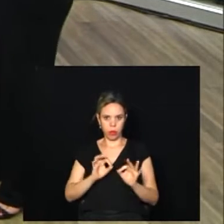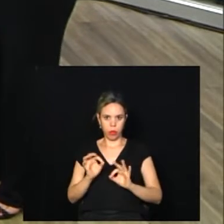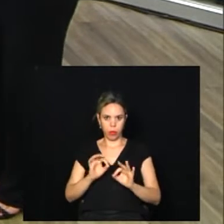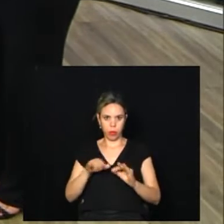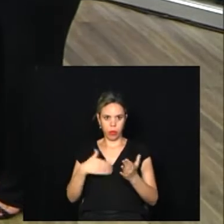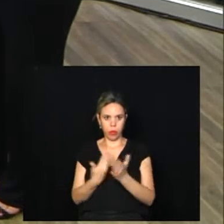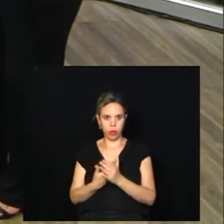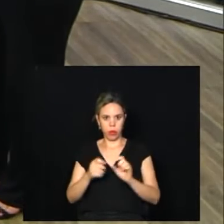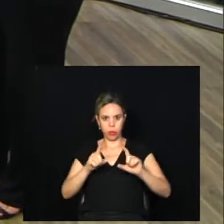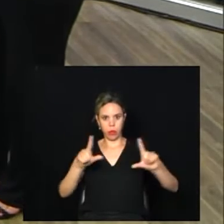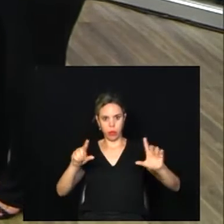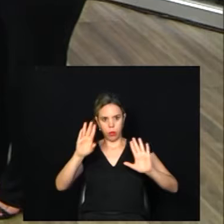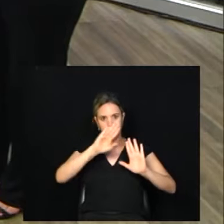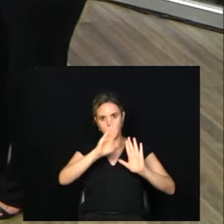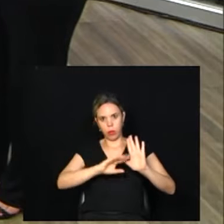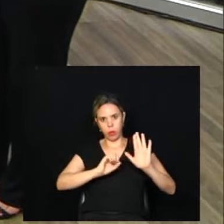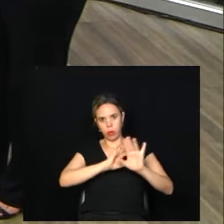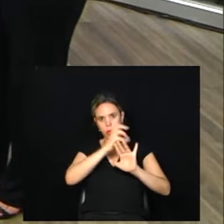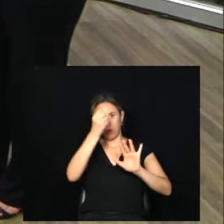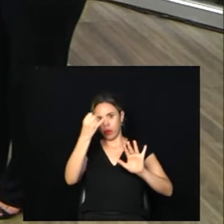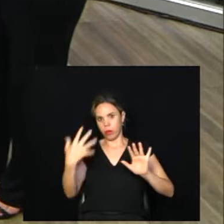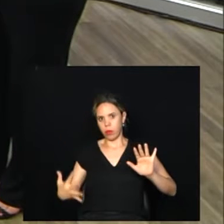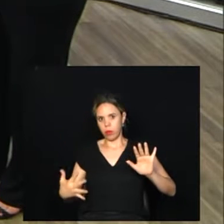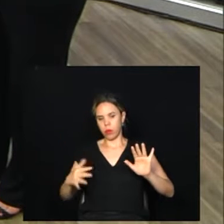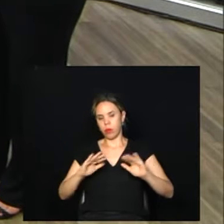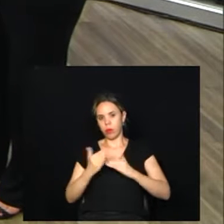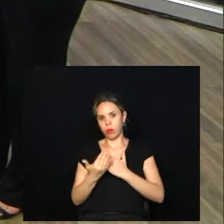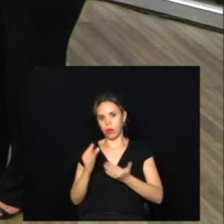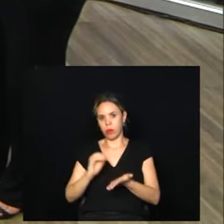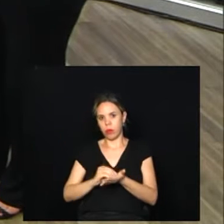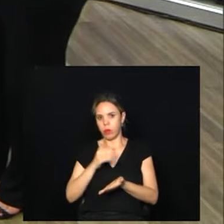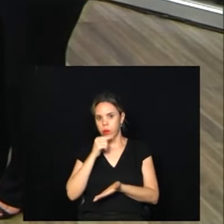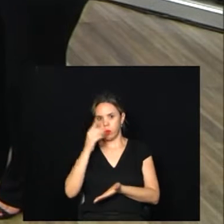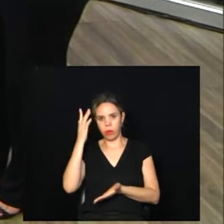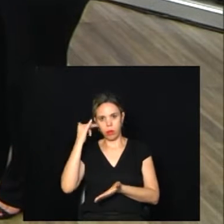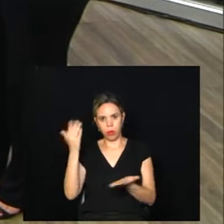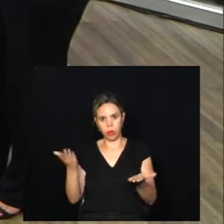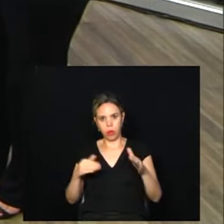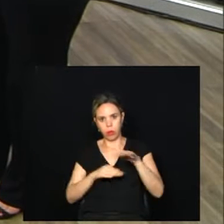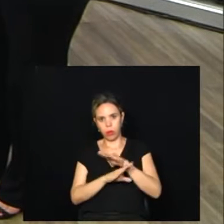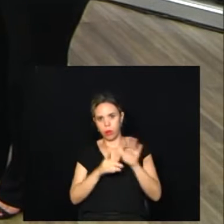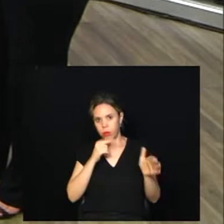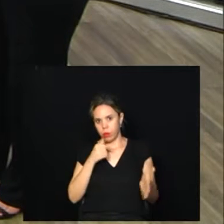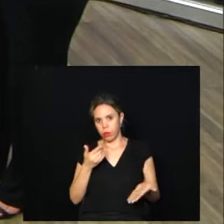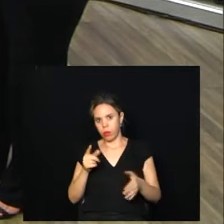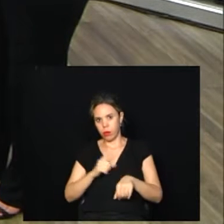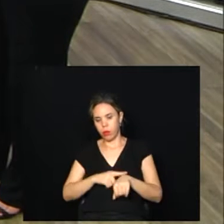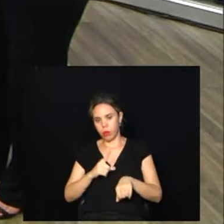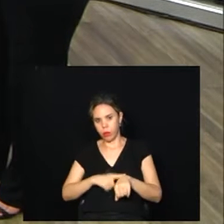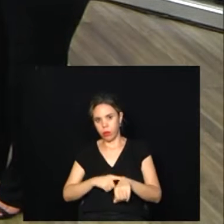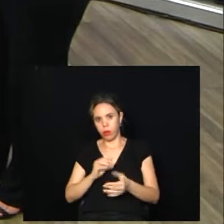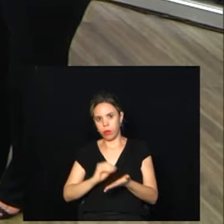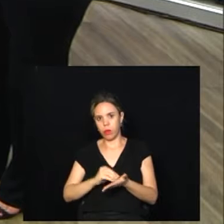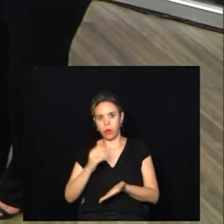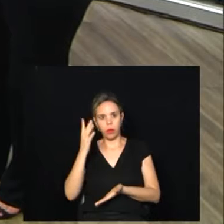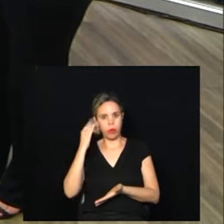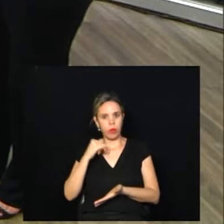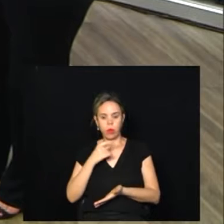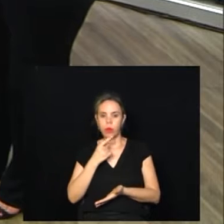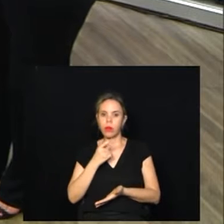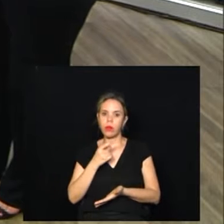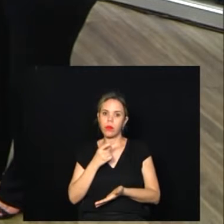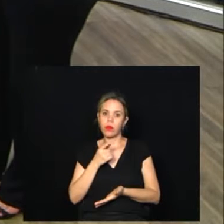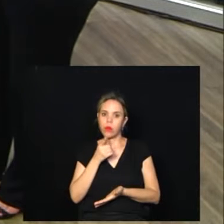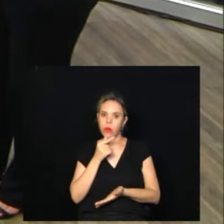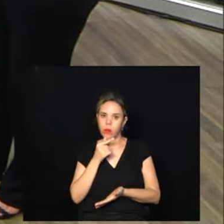até uma tela para ficar claro aí quais são estes bairros e os horários também, né? Que eles vão ficar sem água. Amanhã, entre